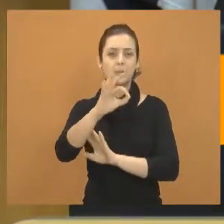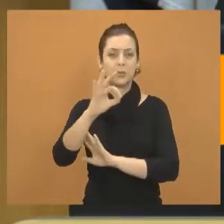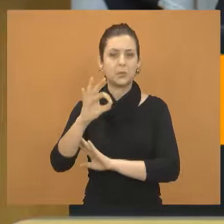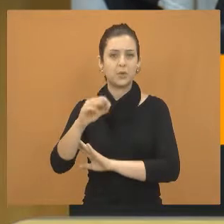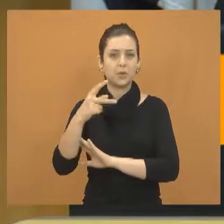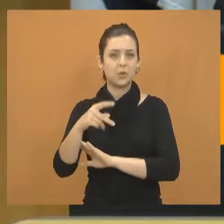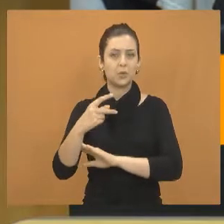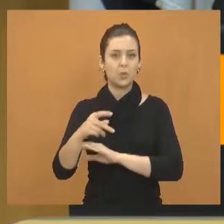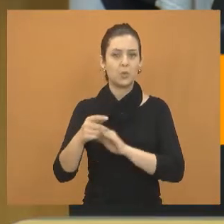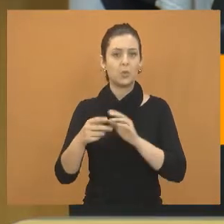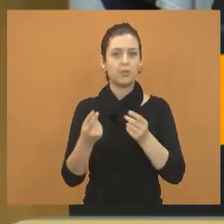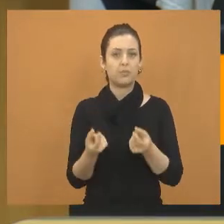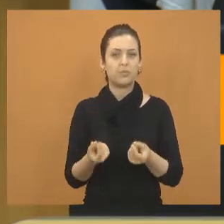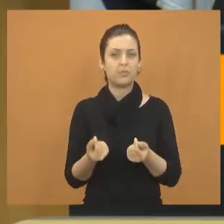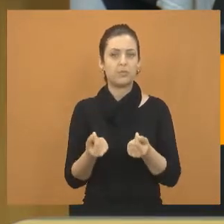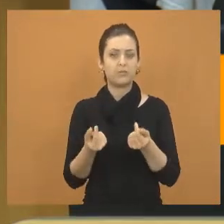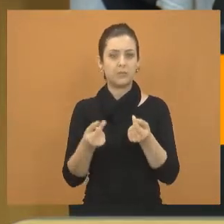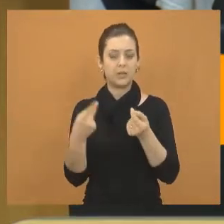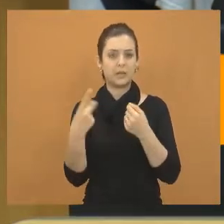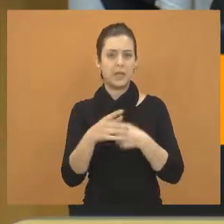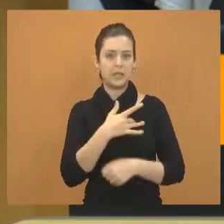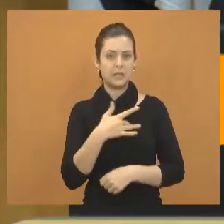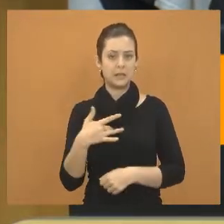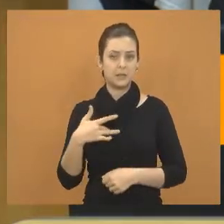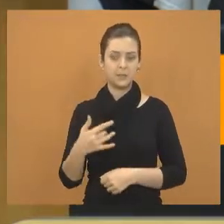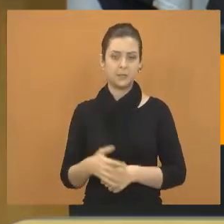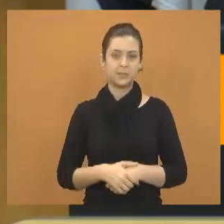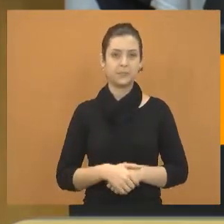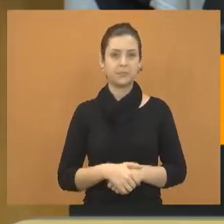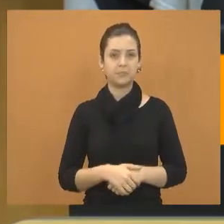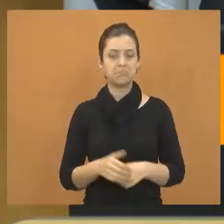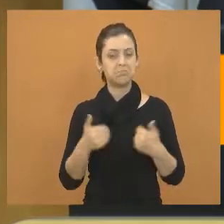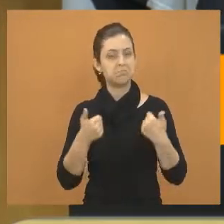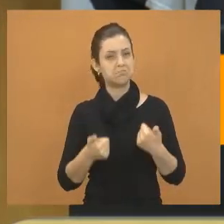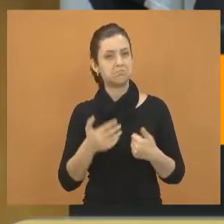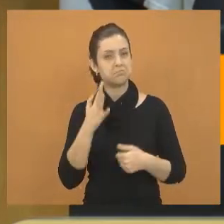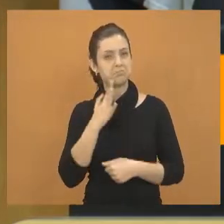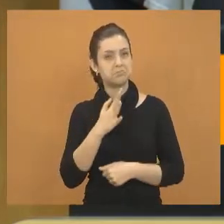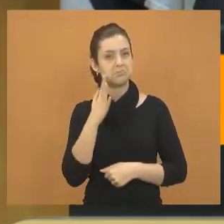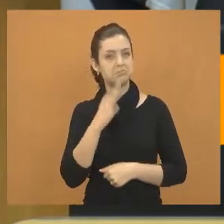33% do orçamento na saúde. Bacana.